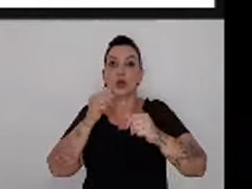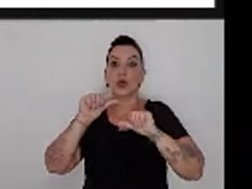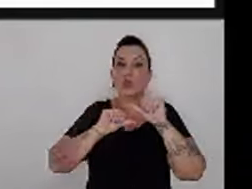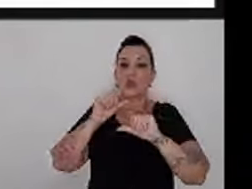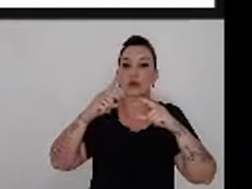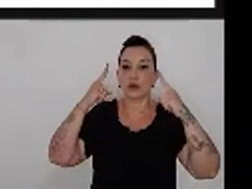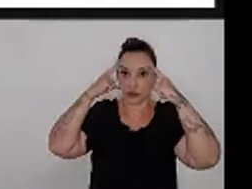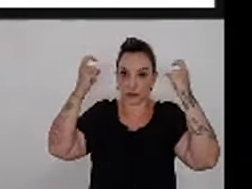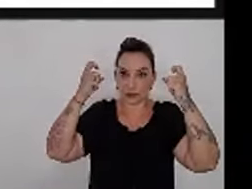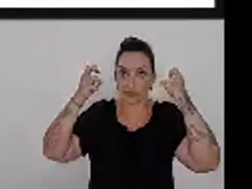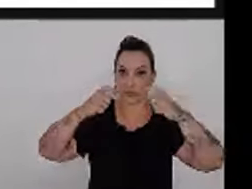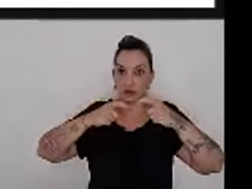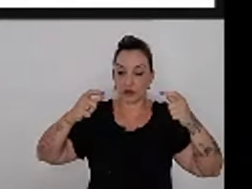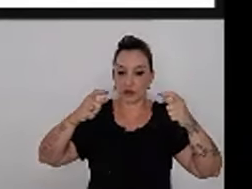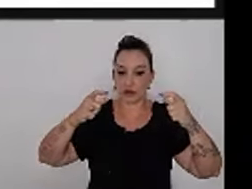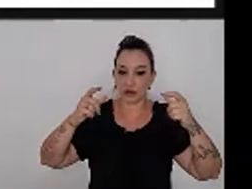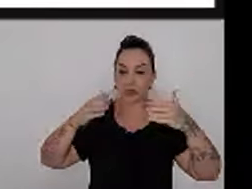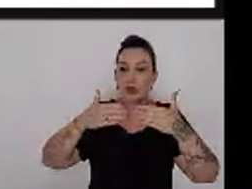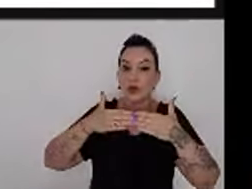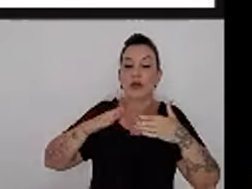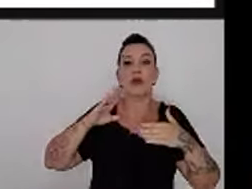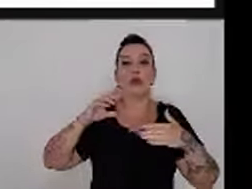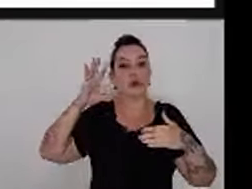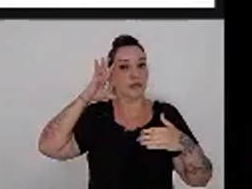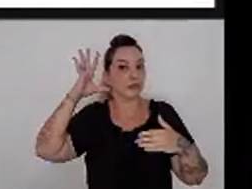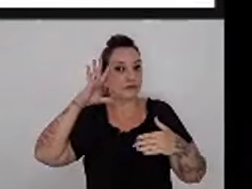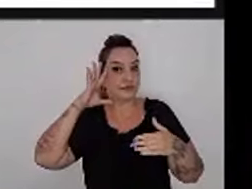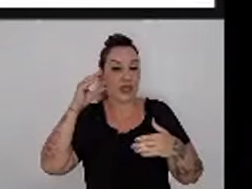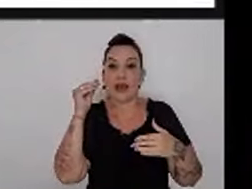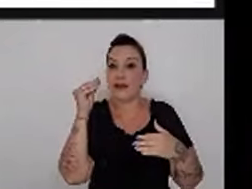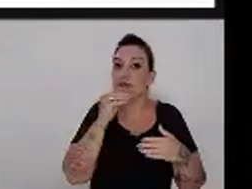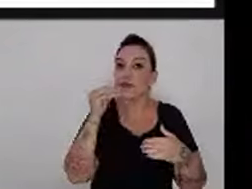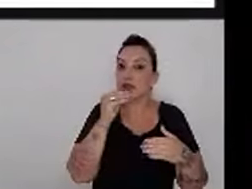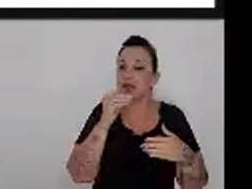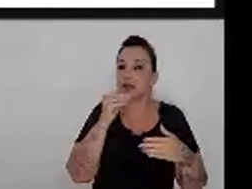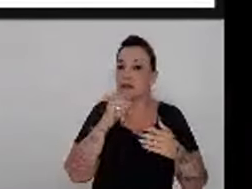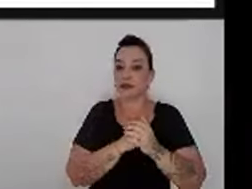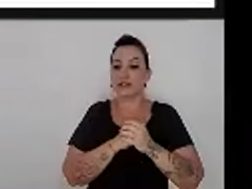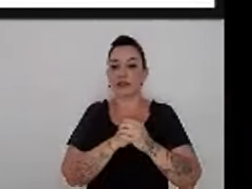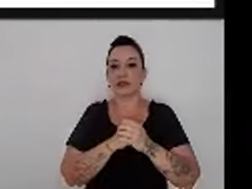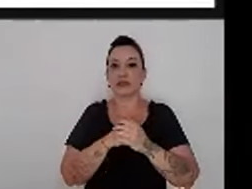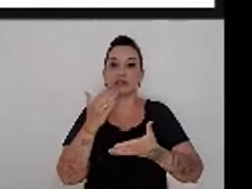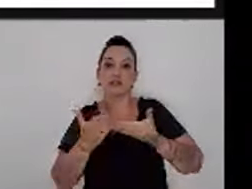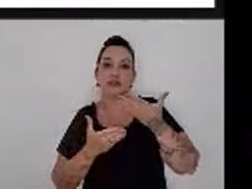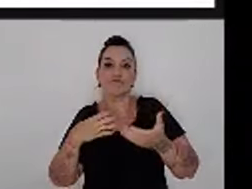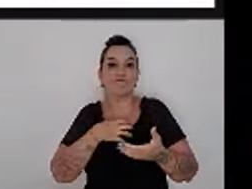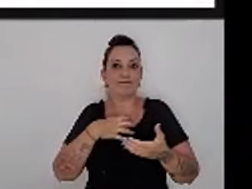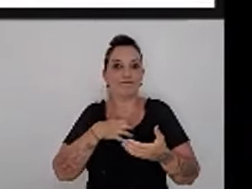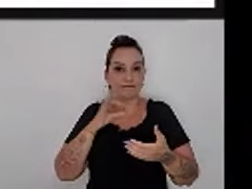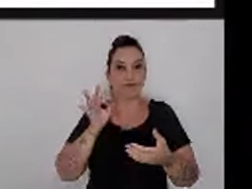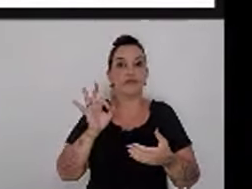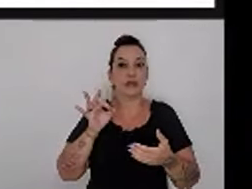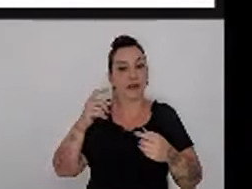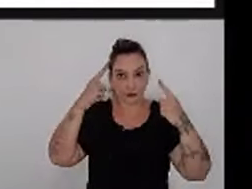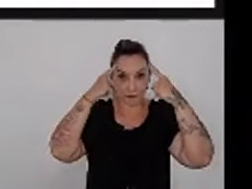como operam as violências em um âmbito público, pois a fragilidade nas teorias correntes em lidar com o fato de